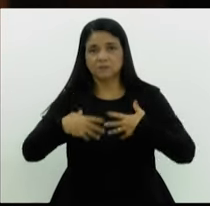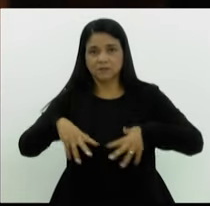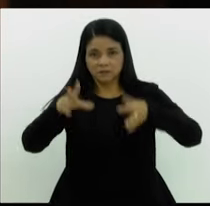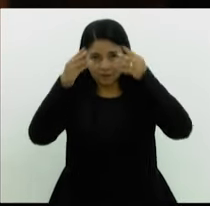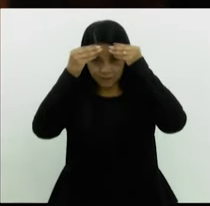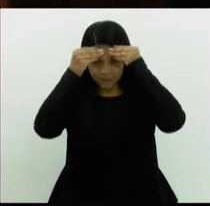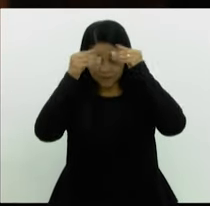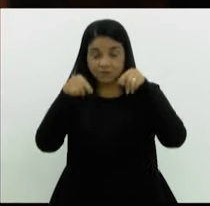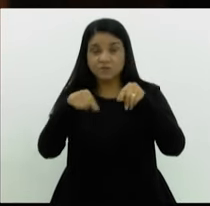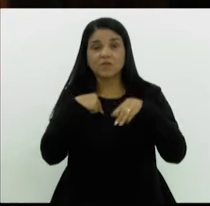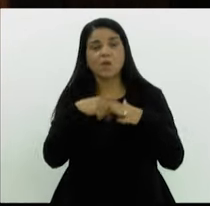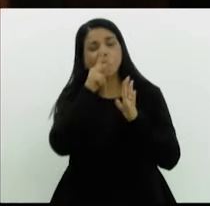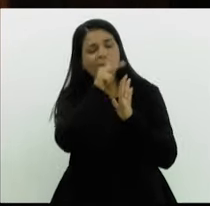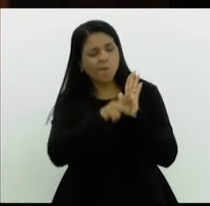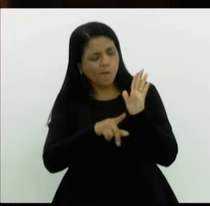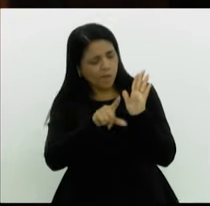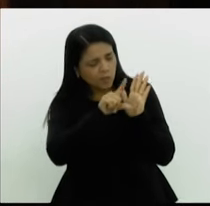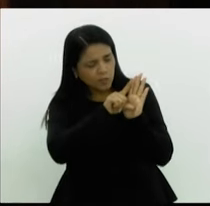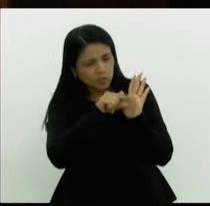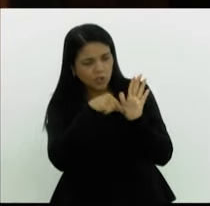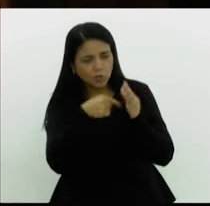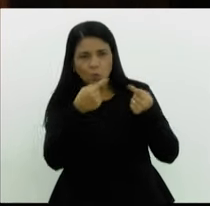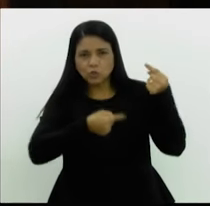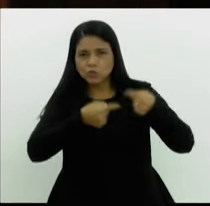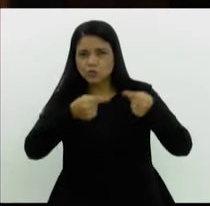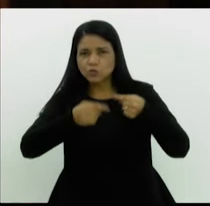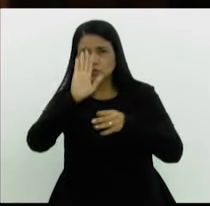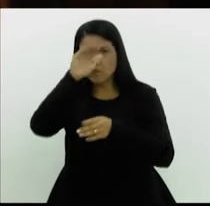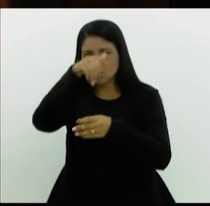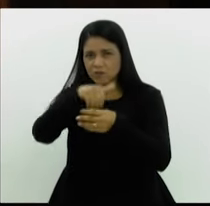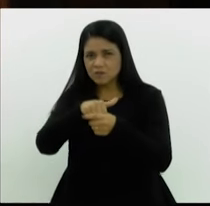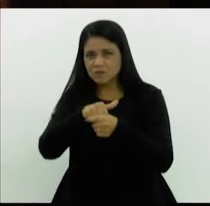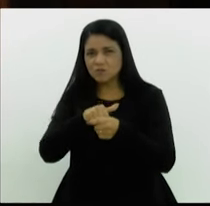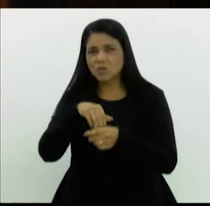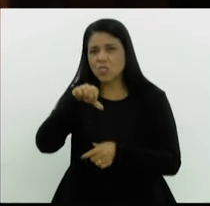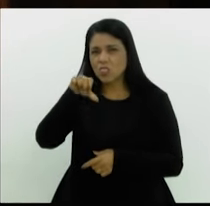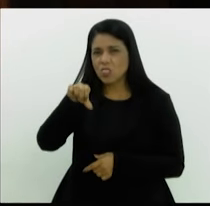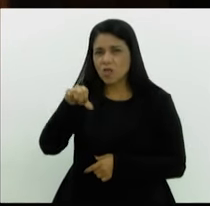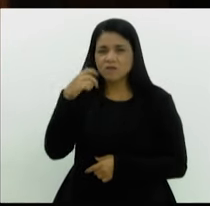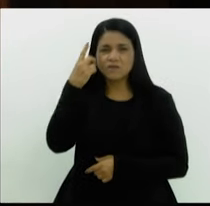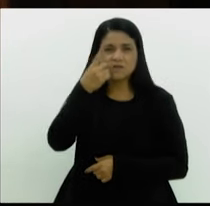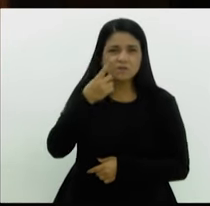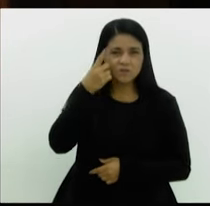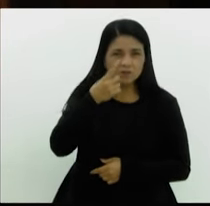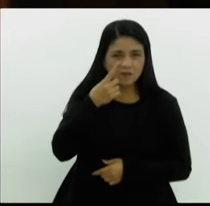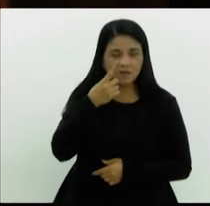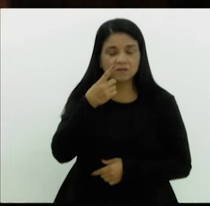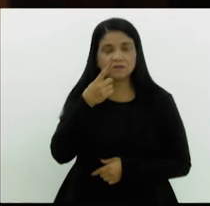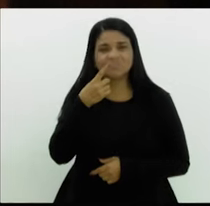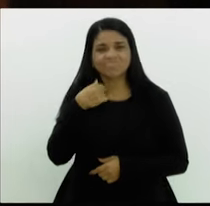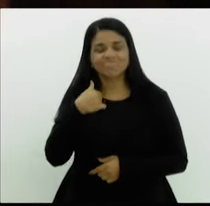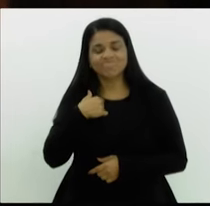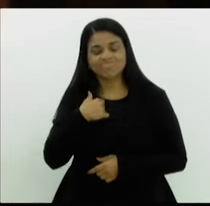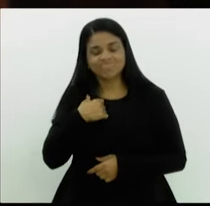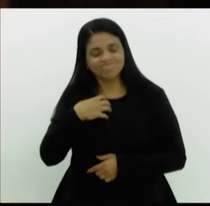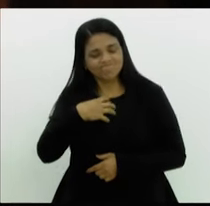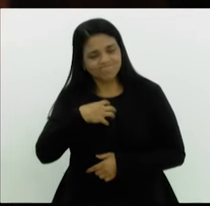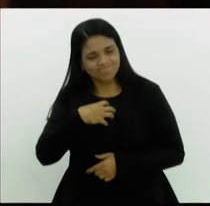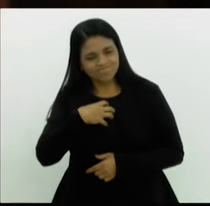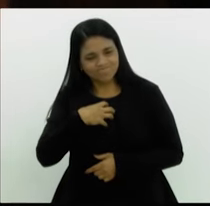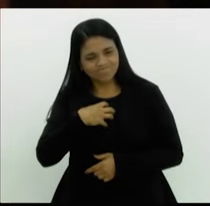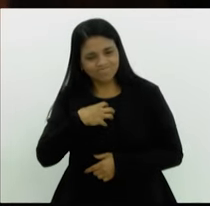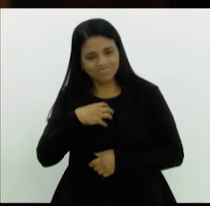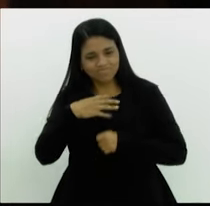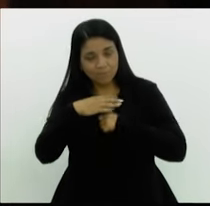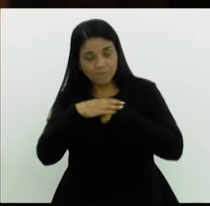esse projeto hoje para discussão e votação dos nobres deputados e deputadas, isso me traz